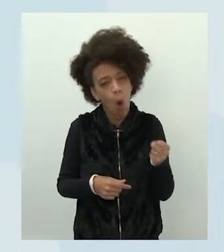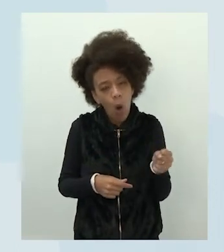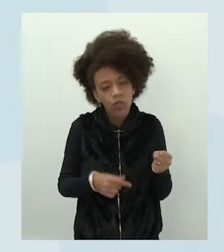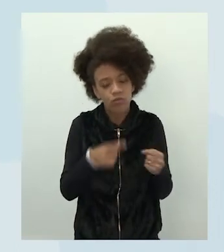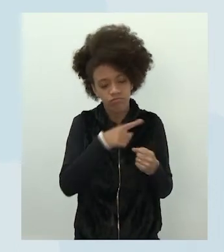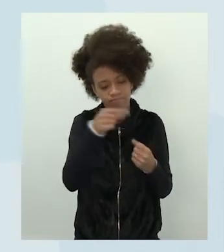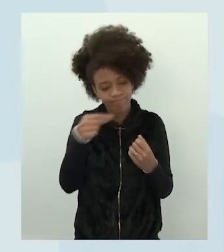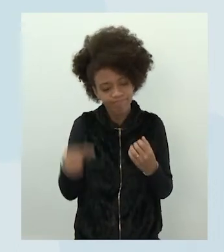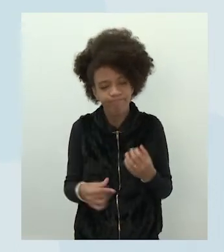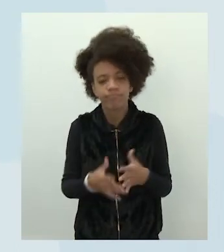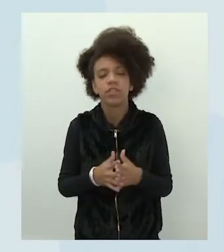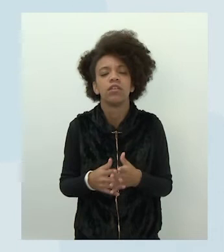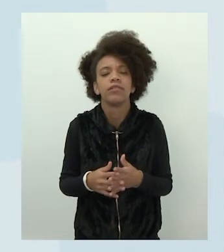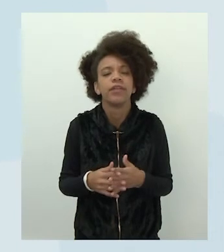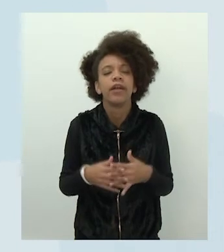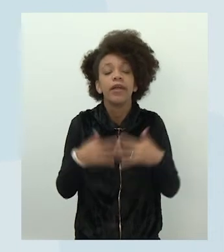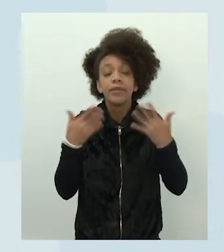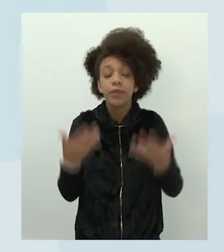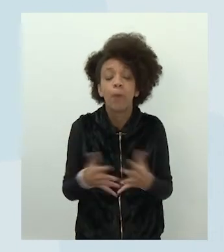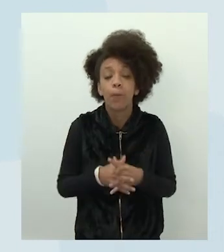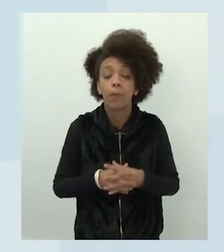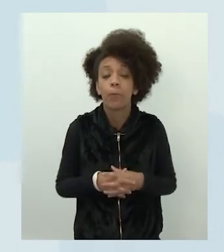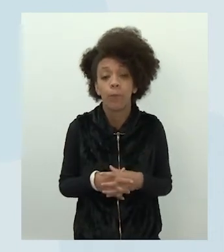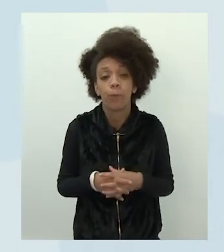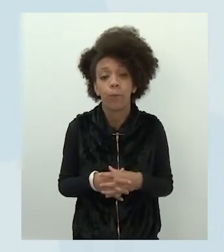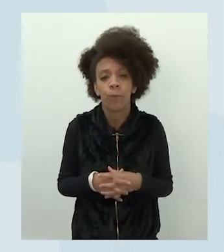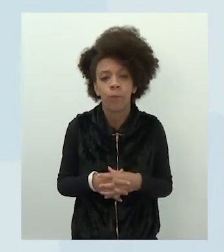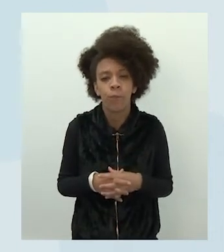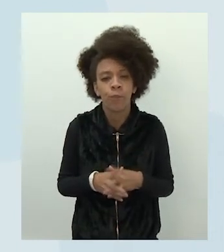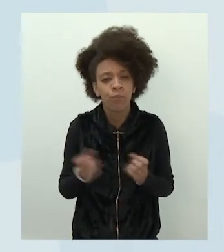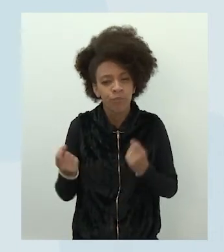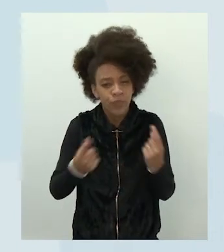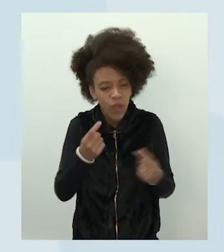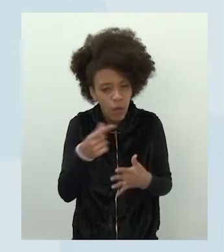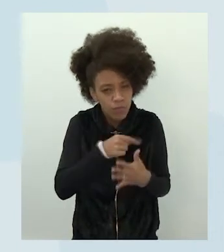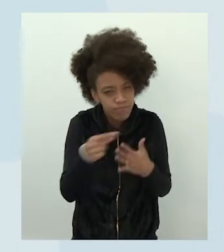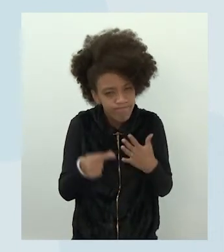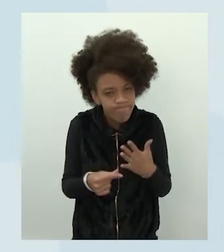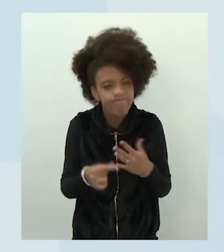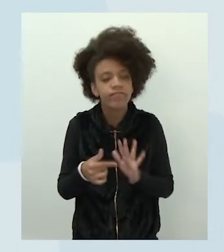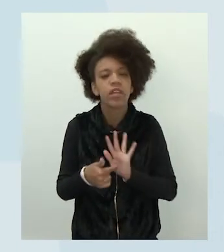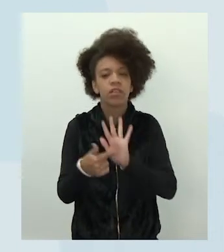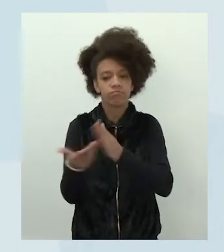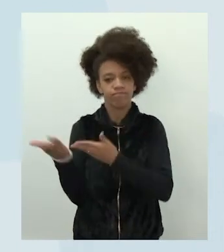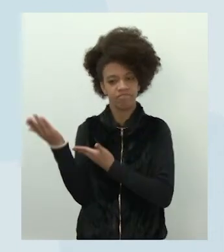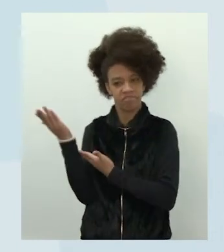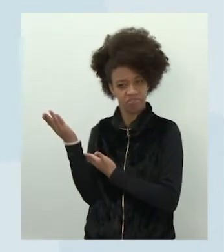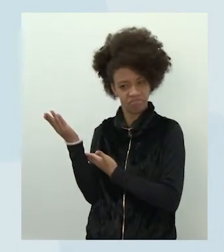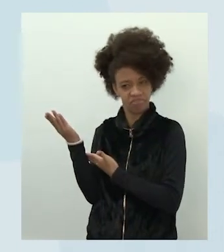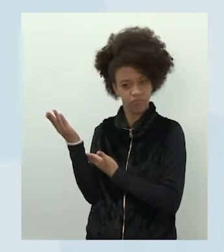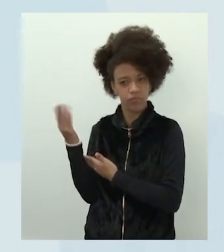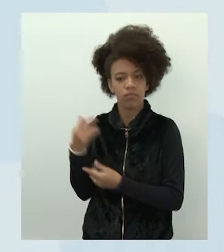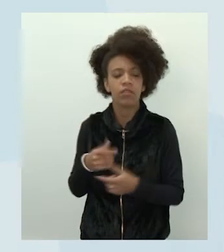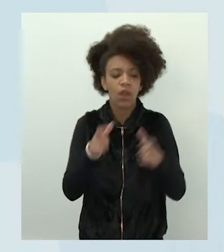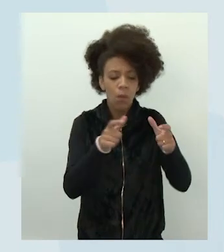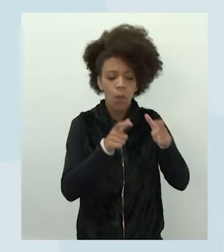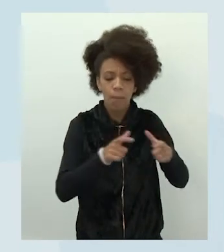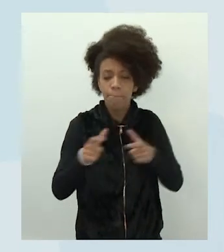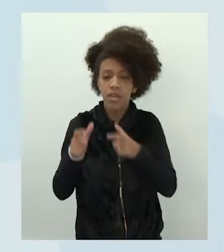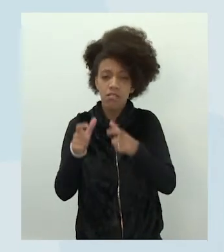etc., né? Então, algumas das pétalas estão aí, então vejam, ambiente